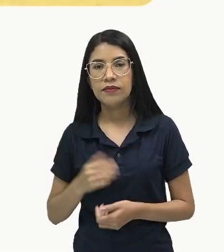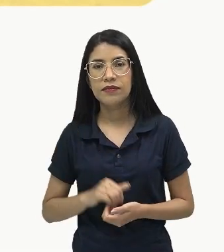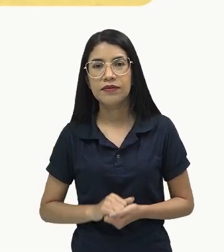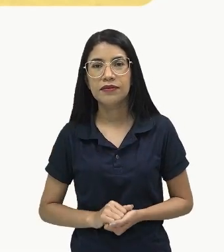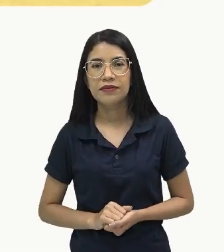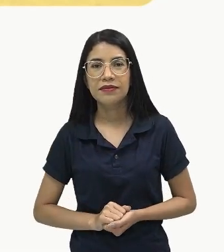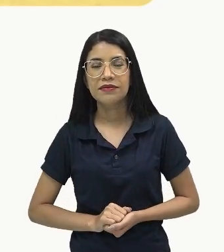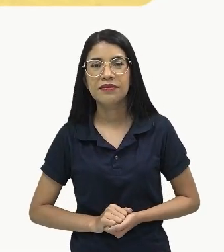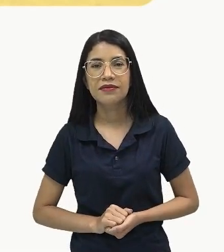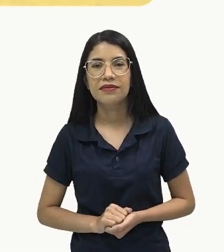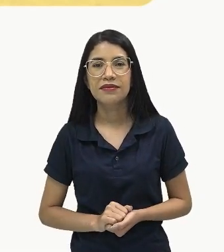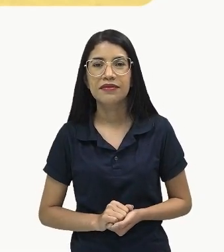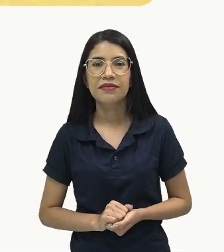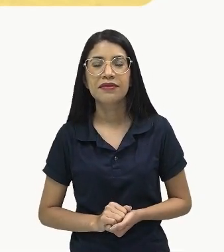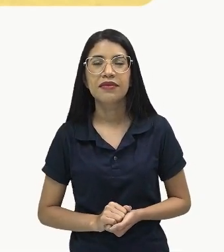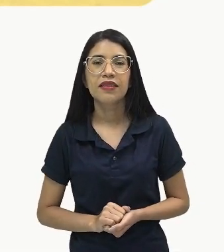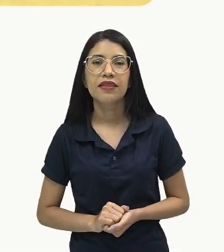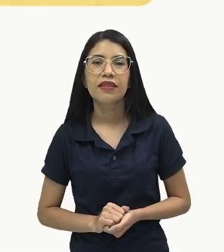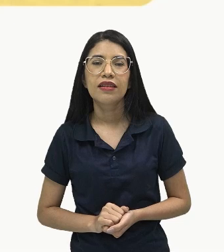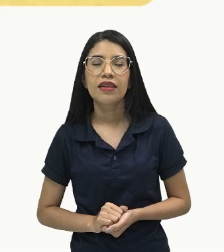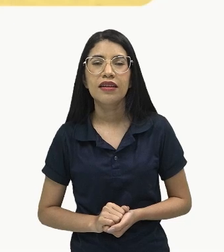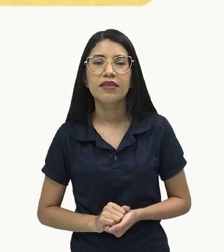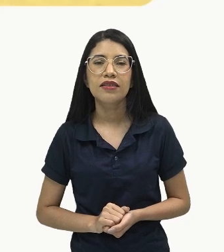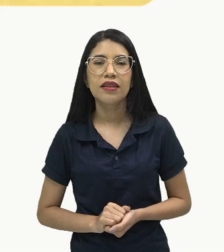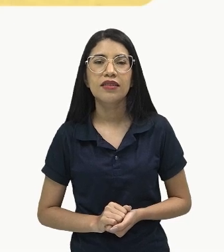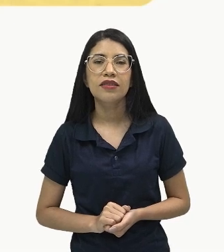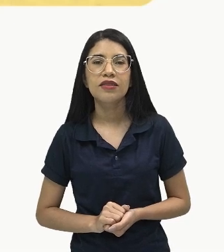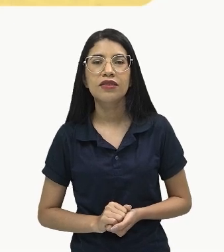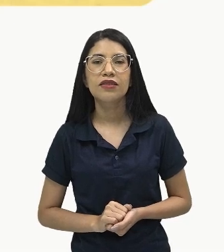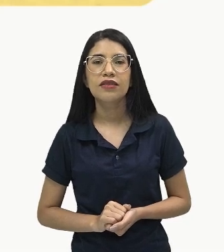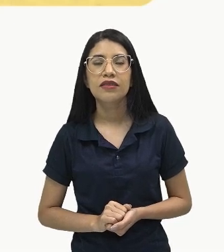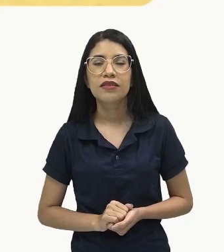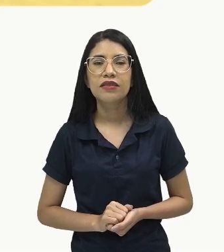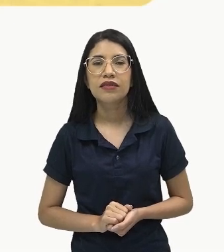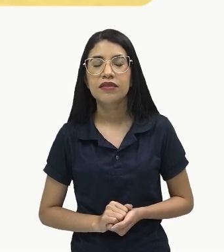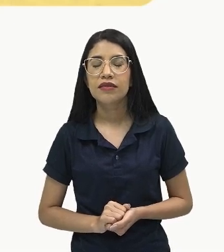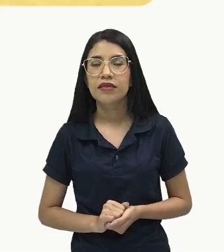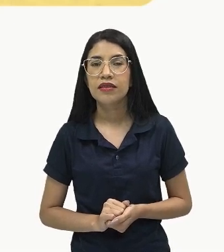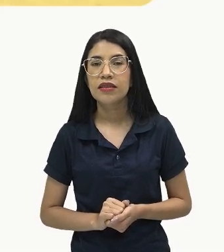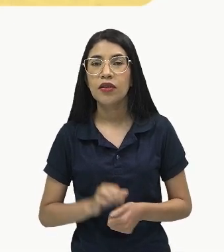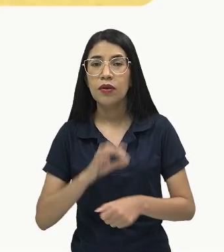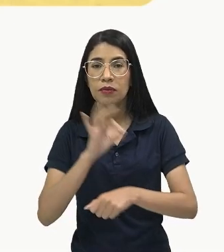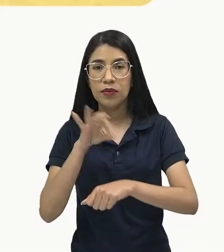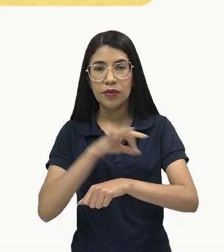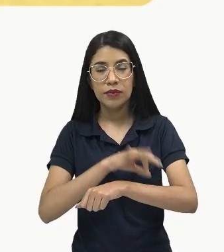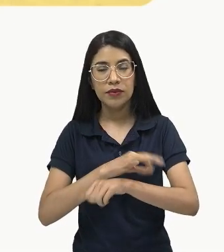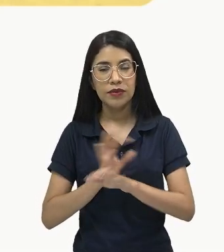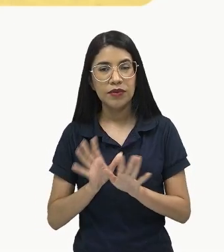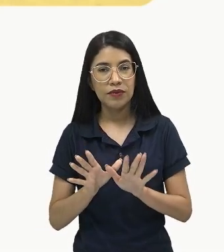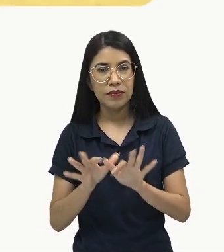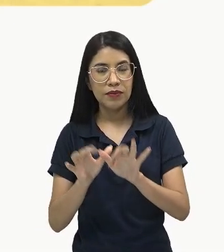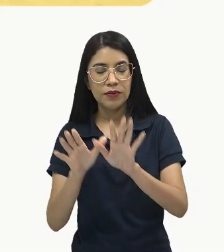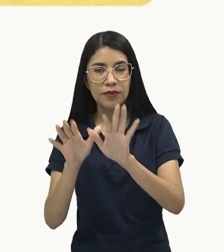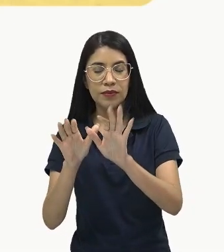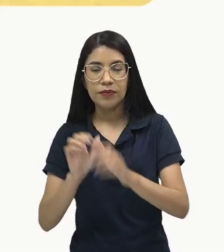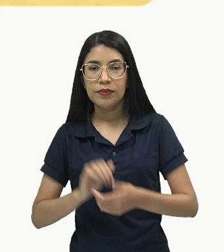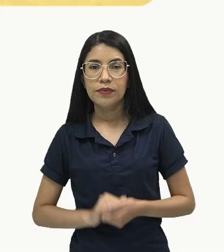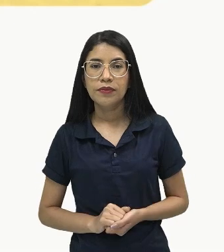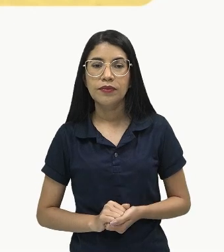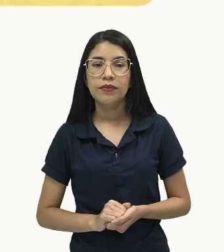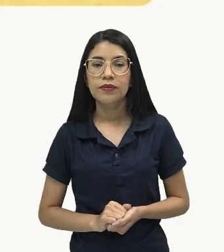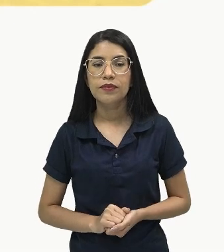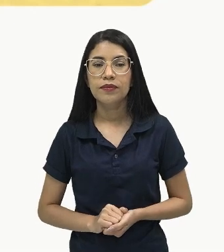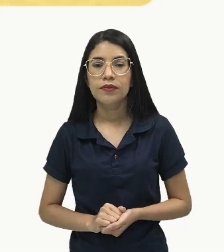flies. A mosca voa, né? Ela tem essa capacidade. Tudo bem? The fly